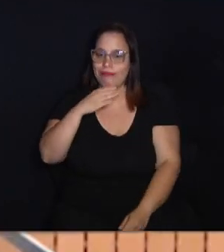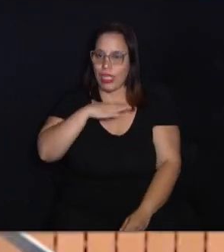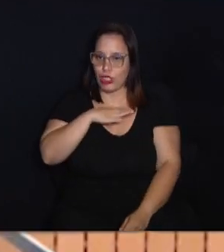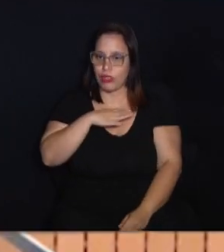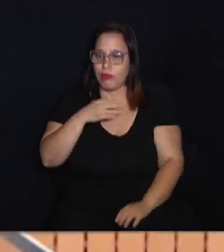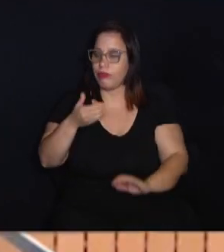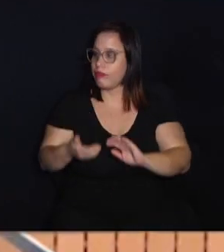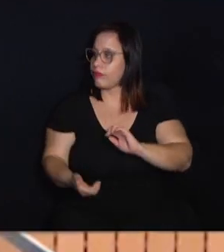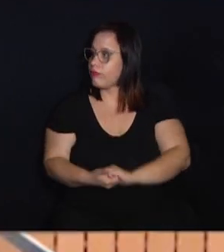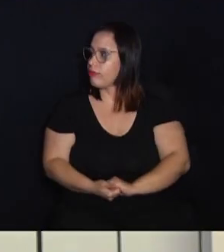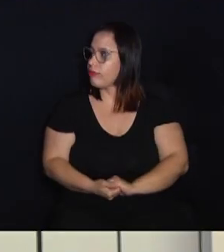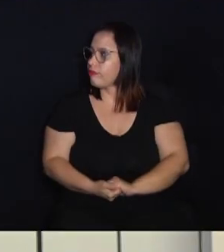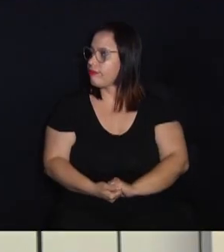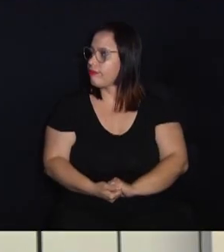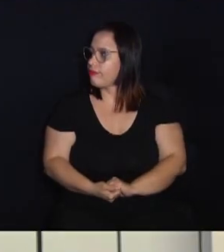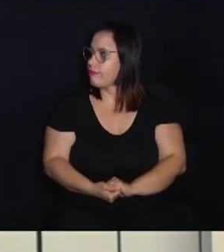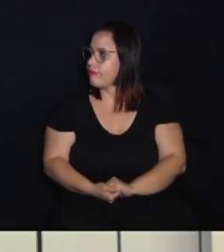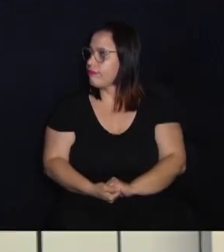Campinas.